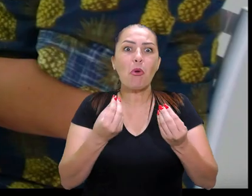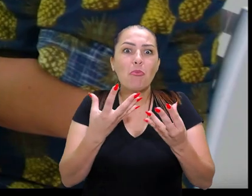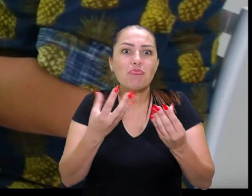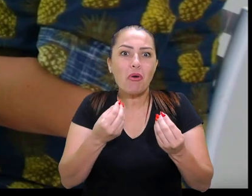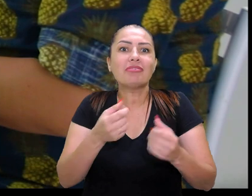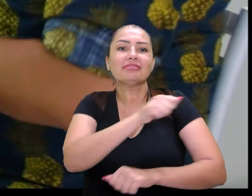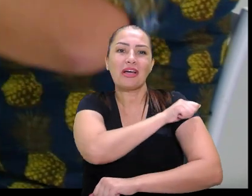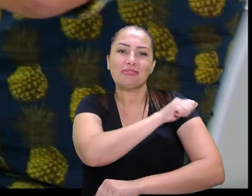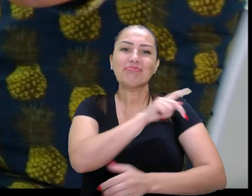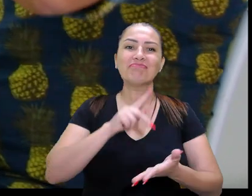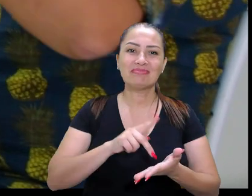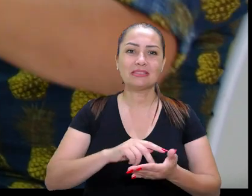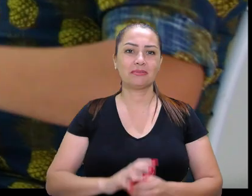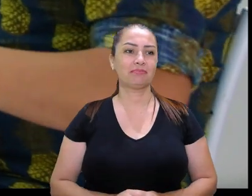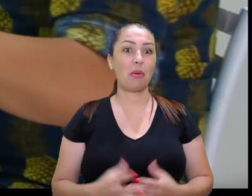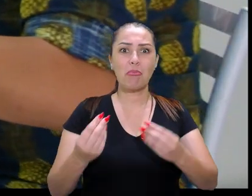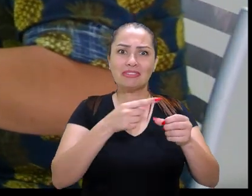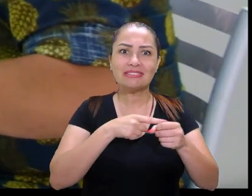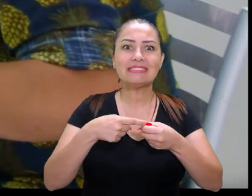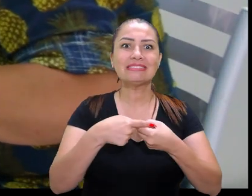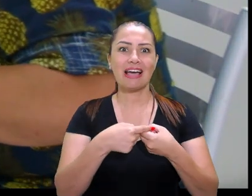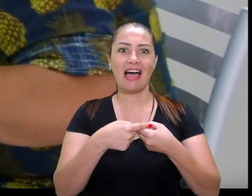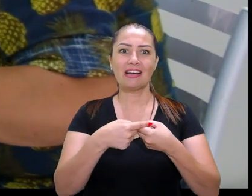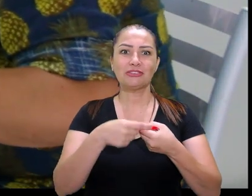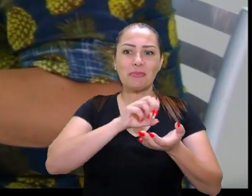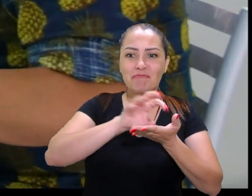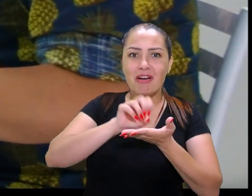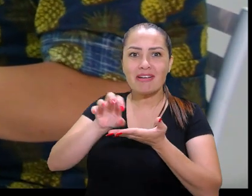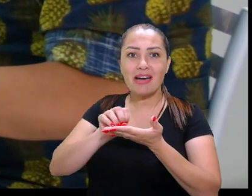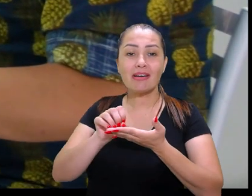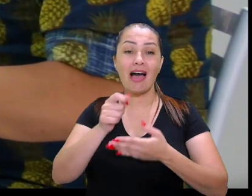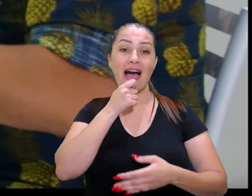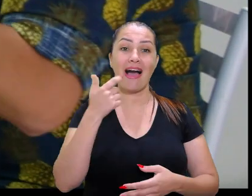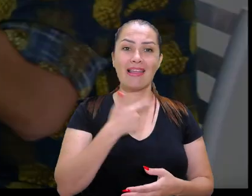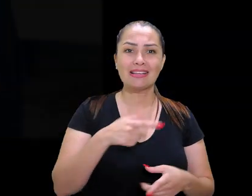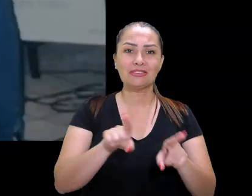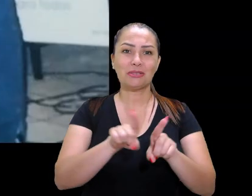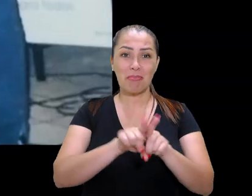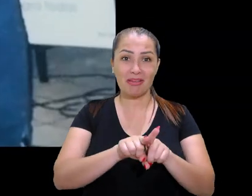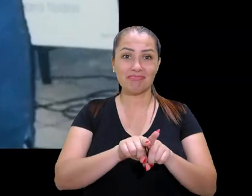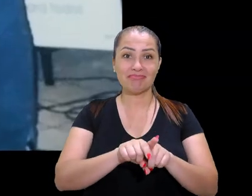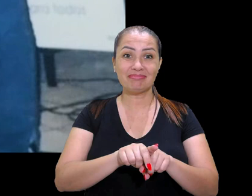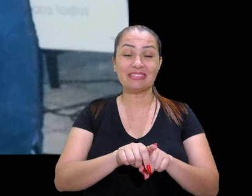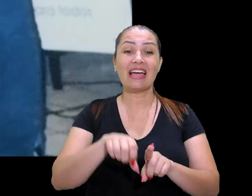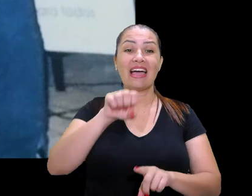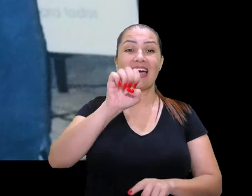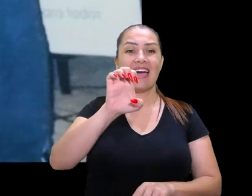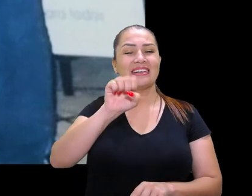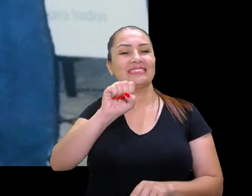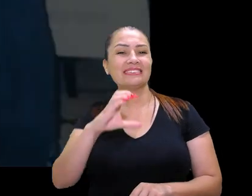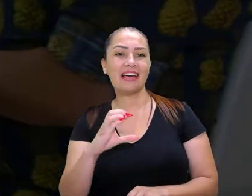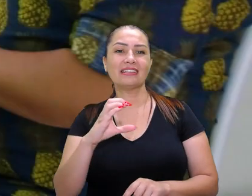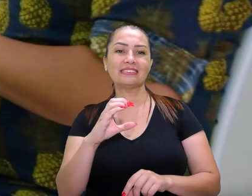alunos E aí várias cidades mandaram, e a Alegrete mandou, criei o Sesc Ciranda Arte na Escola. Sim. Você se